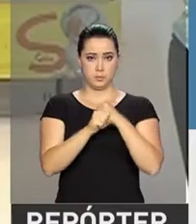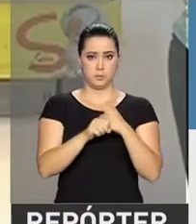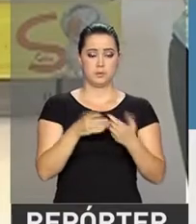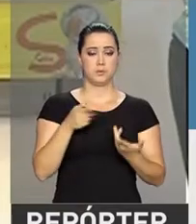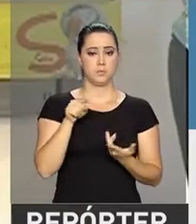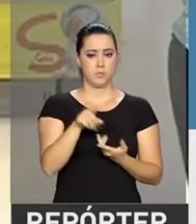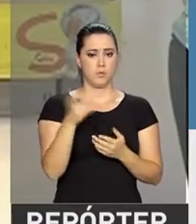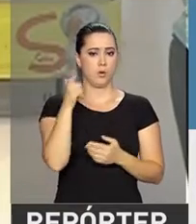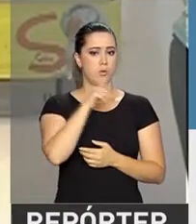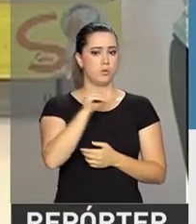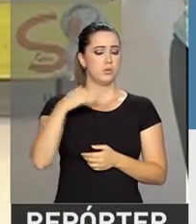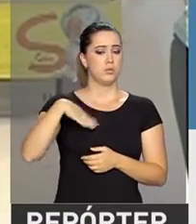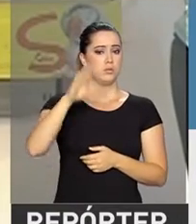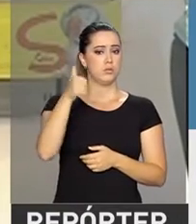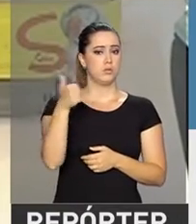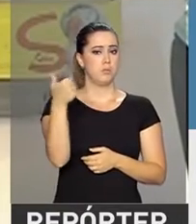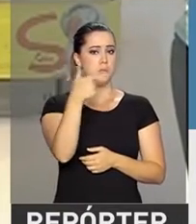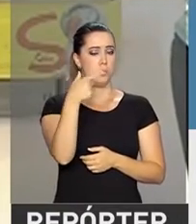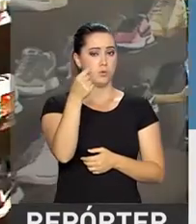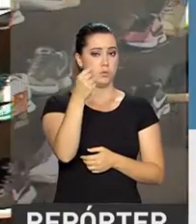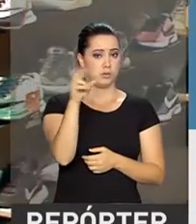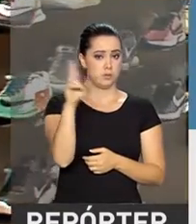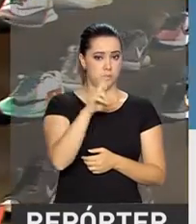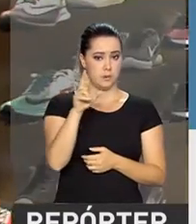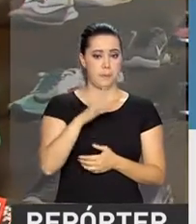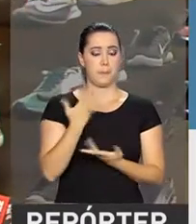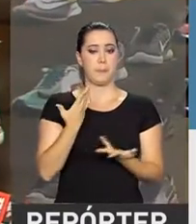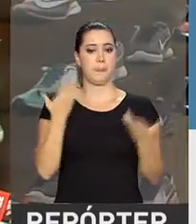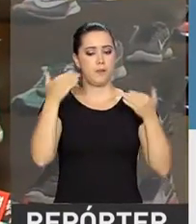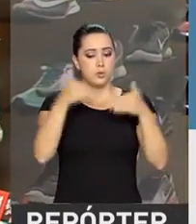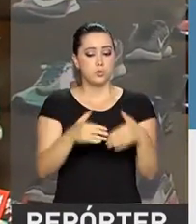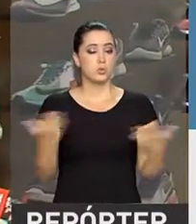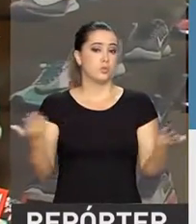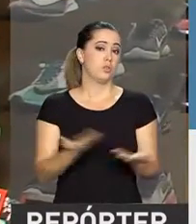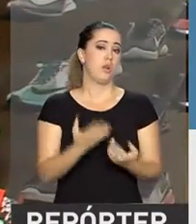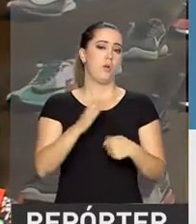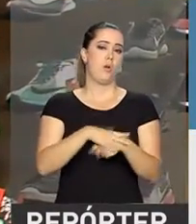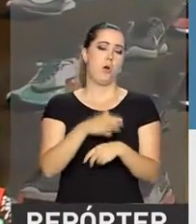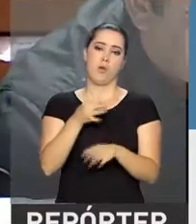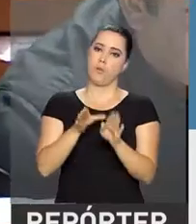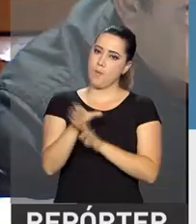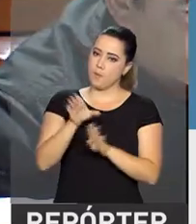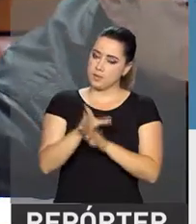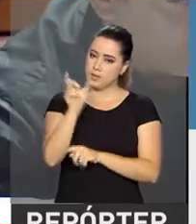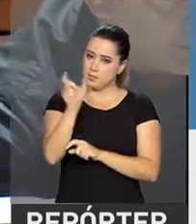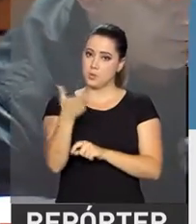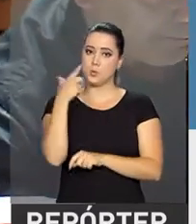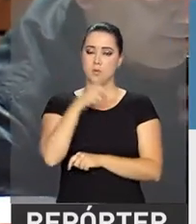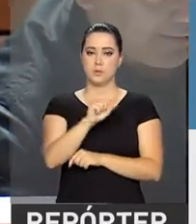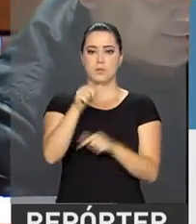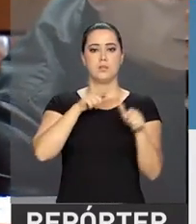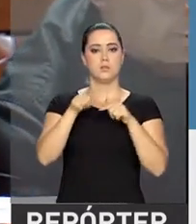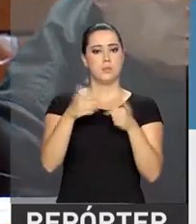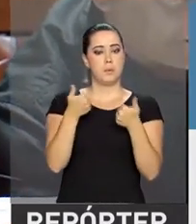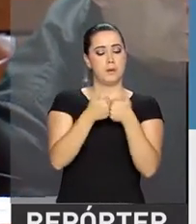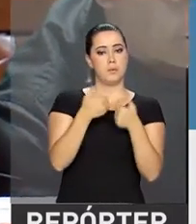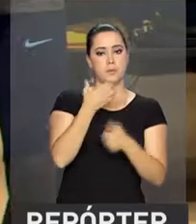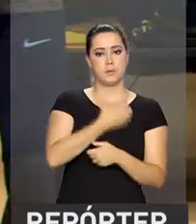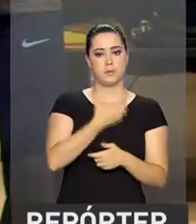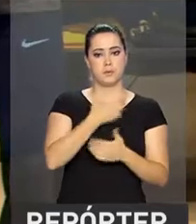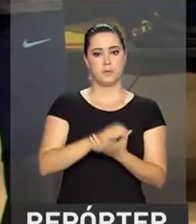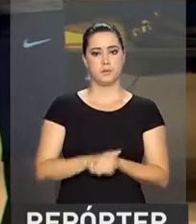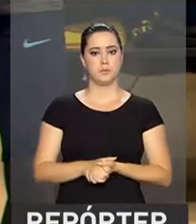chegando a mil e duzentos reais diante do cenário valem as dicas de quem já conseguiu um emprego perto do natal